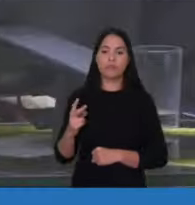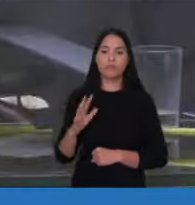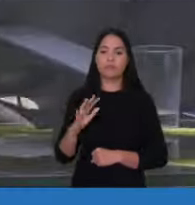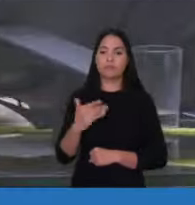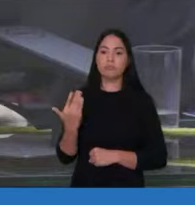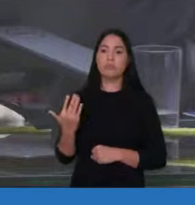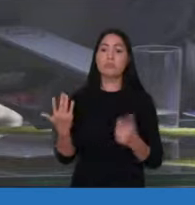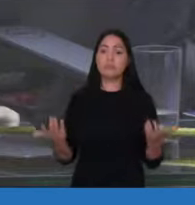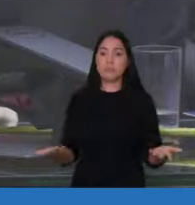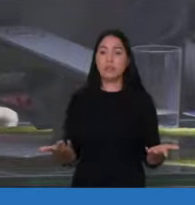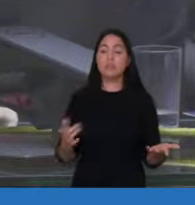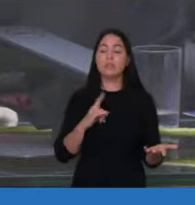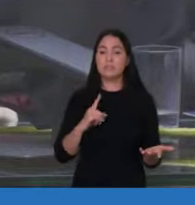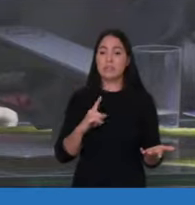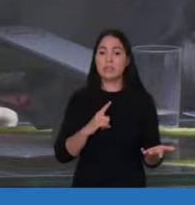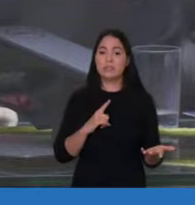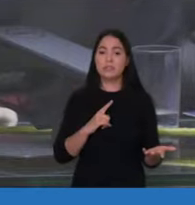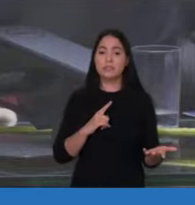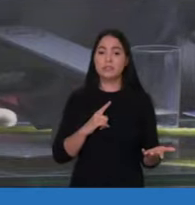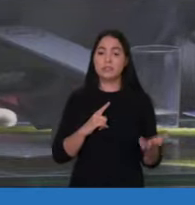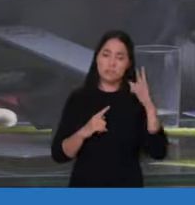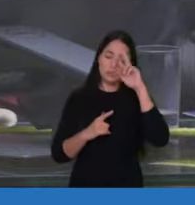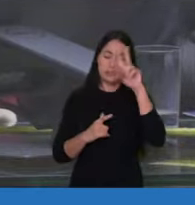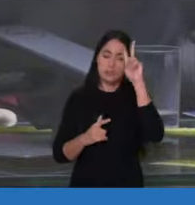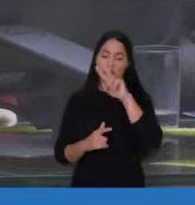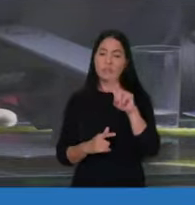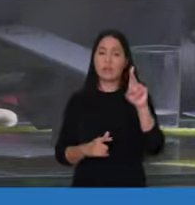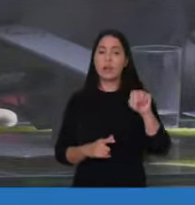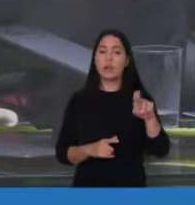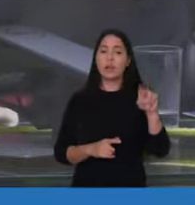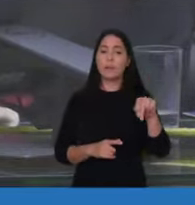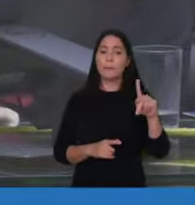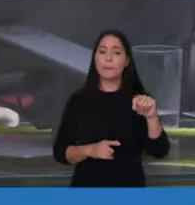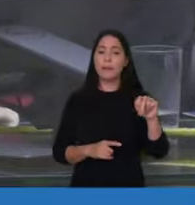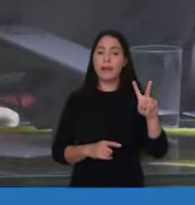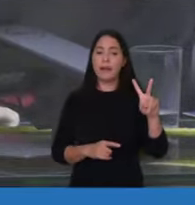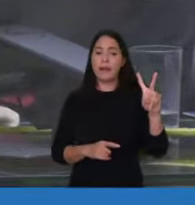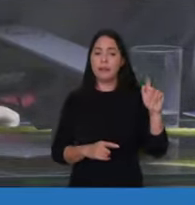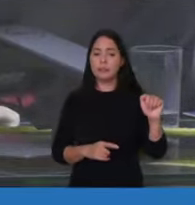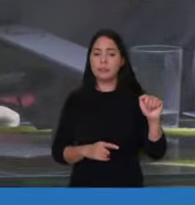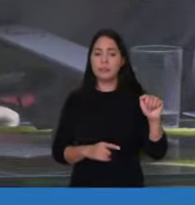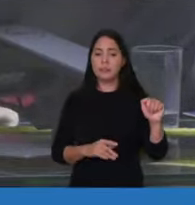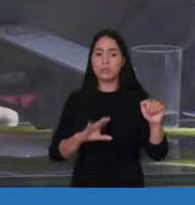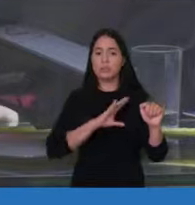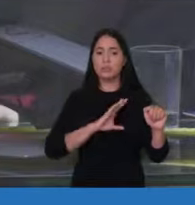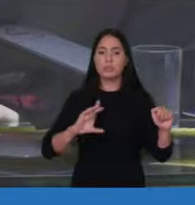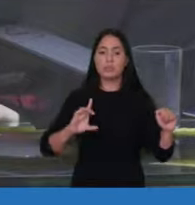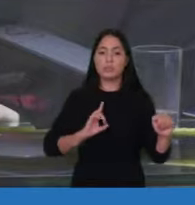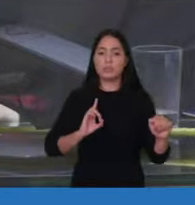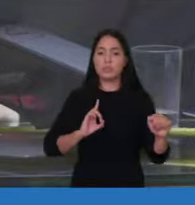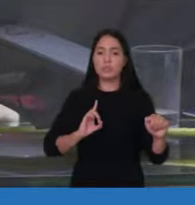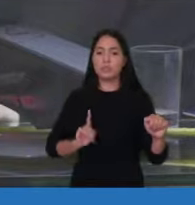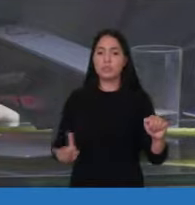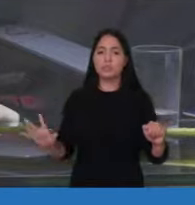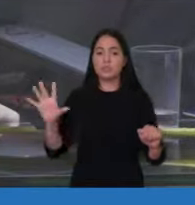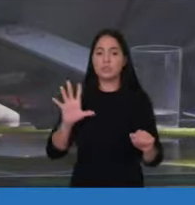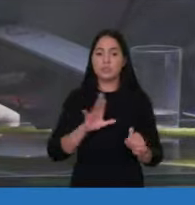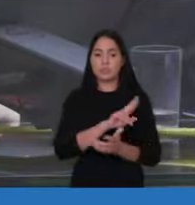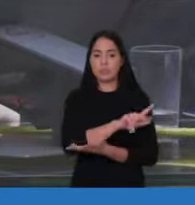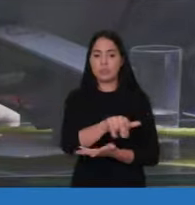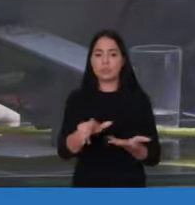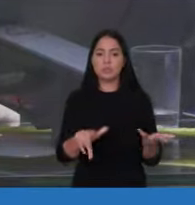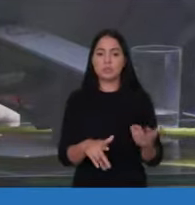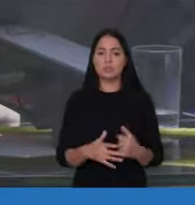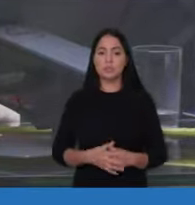Registrando a presença do seu Raul de Paiva Santos, coordenador-geral de diversidade e interseccionalidade